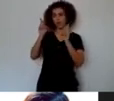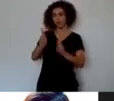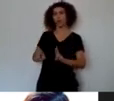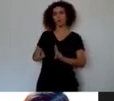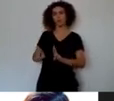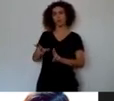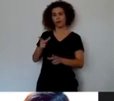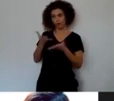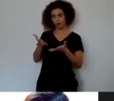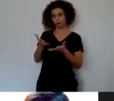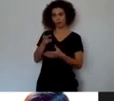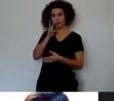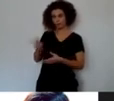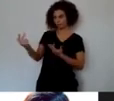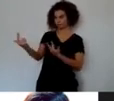lugares.